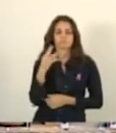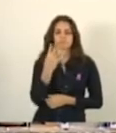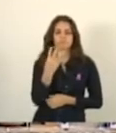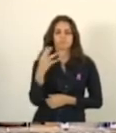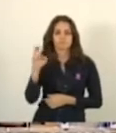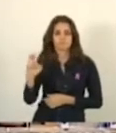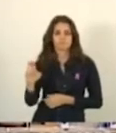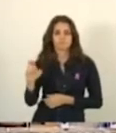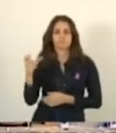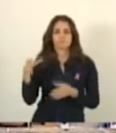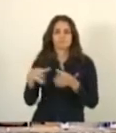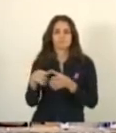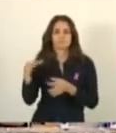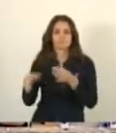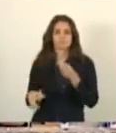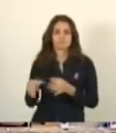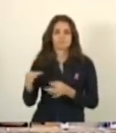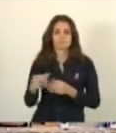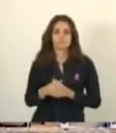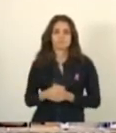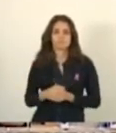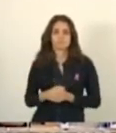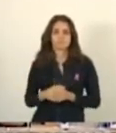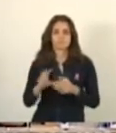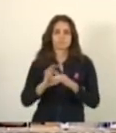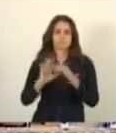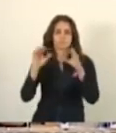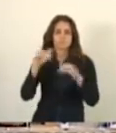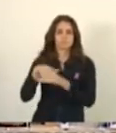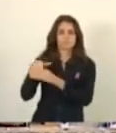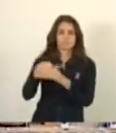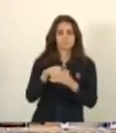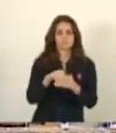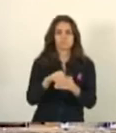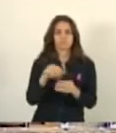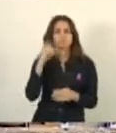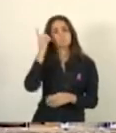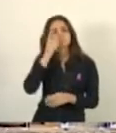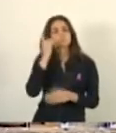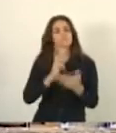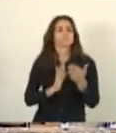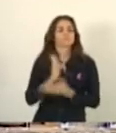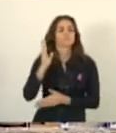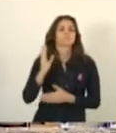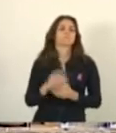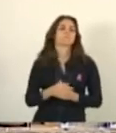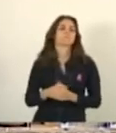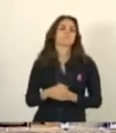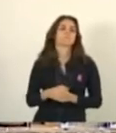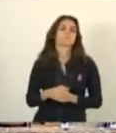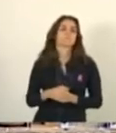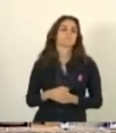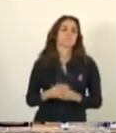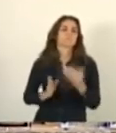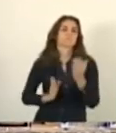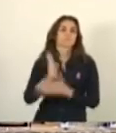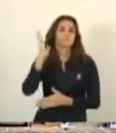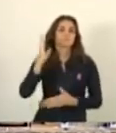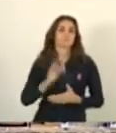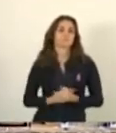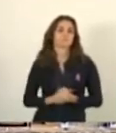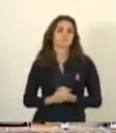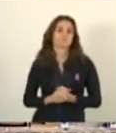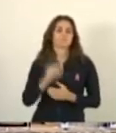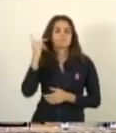445-2021 da Comissão de Justiça. Em votação. Os deputados que aprovam permaneçam como se encontram, os contrários se manifestem. Aprovado.